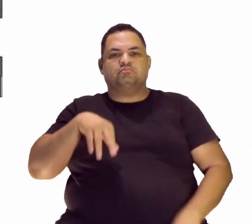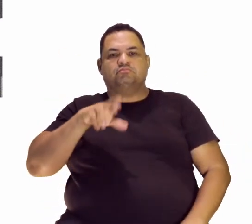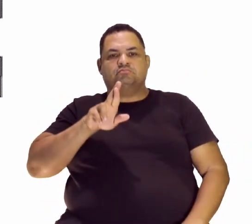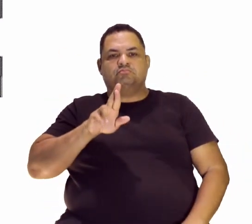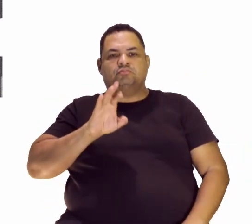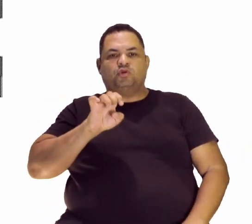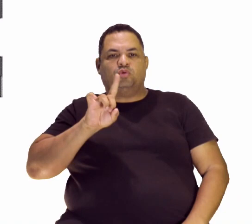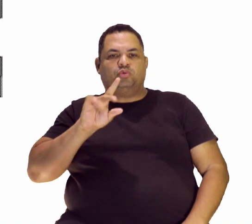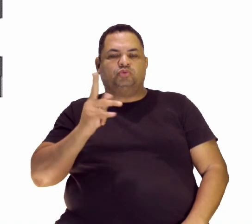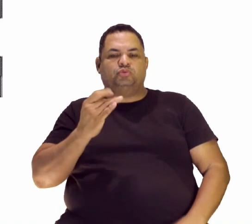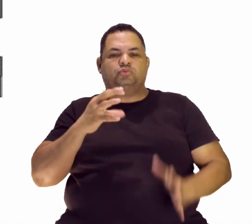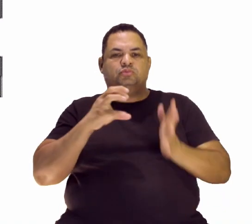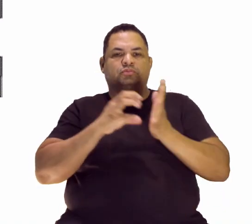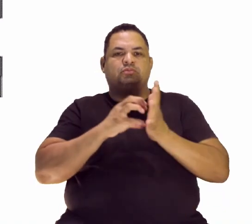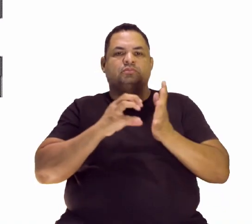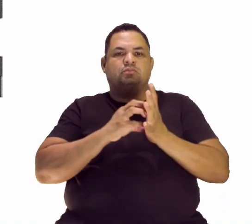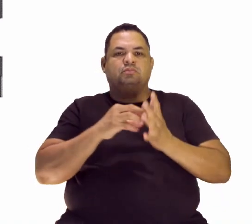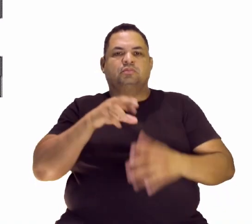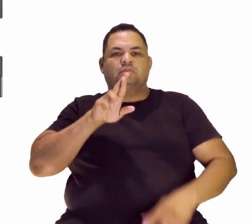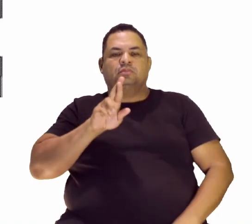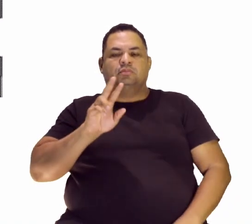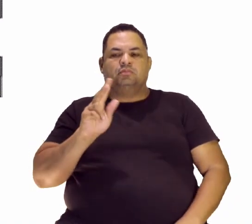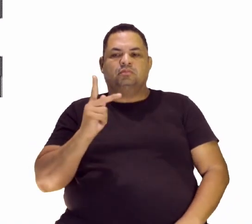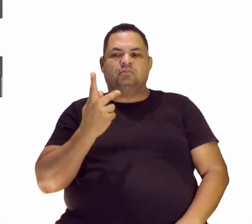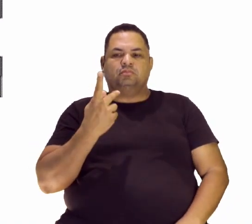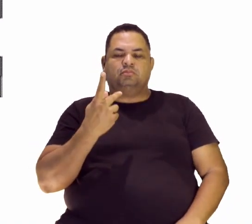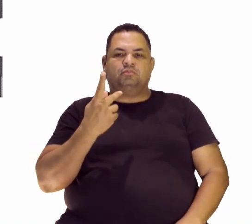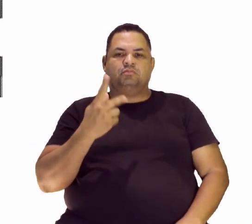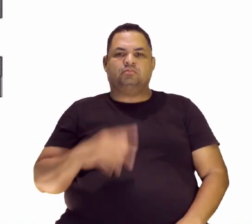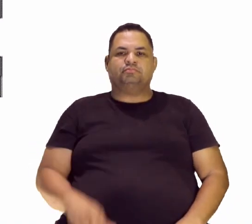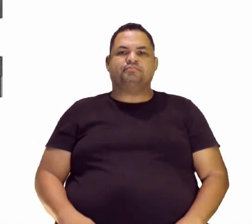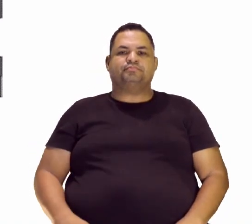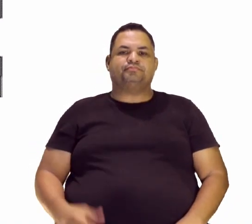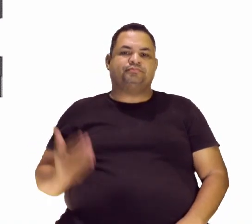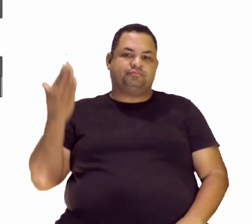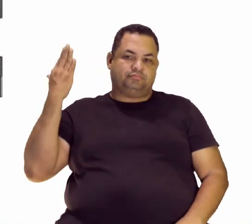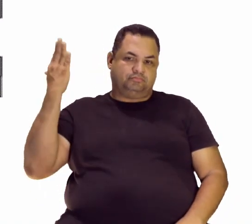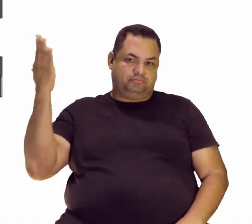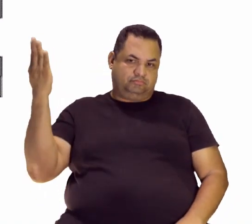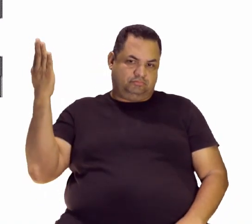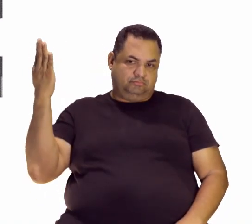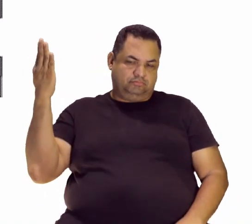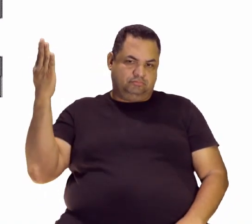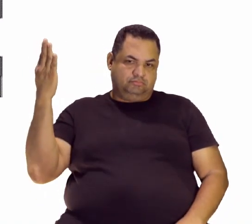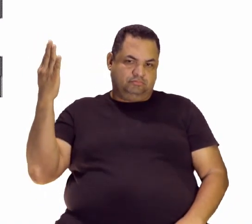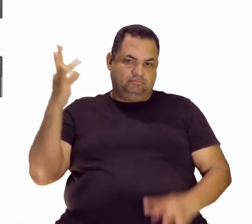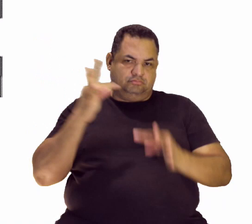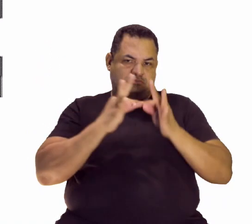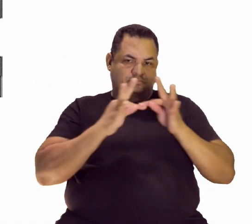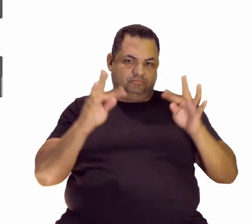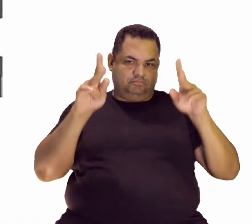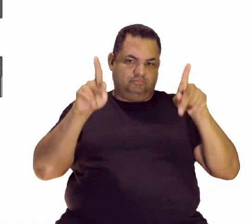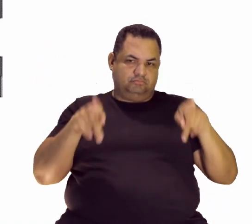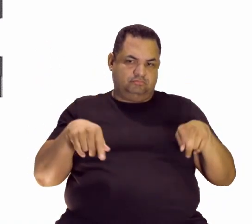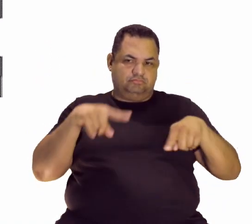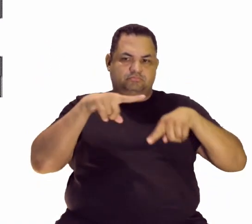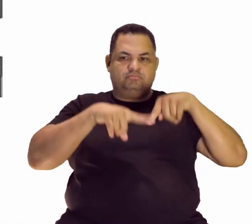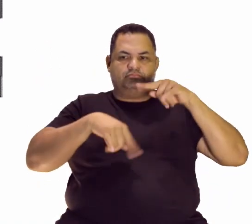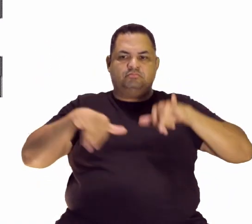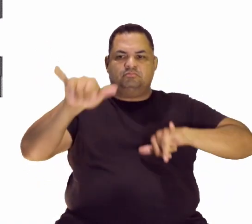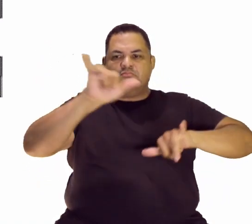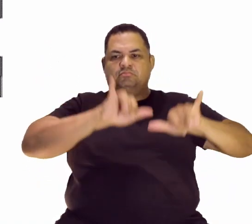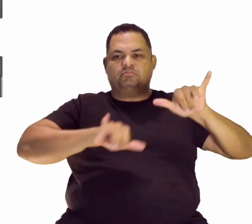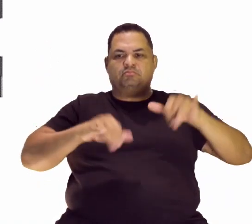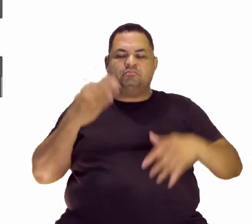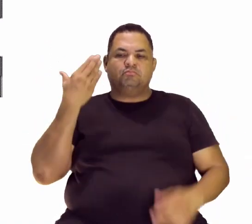cujo símbolo RH. Então, tá vendo aí? uma tabela periódica, os elementos